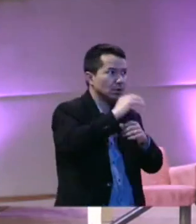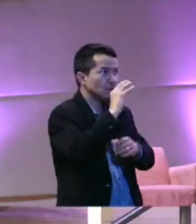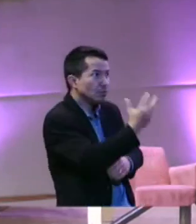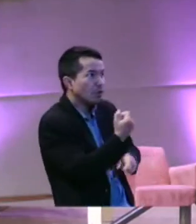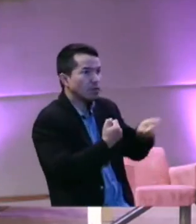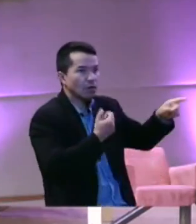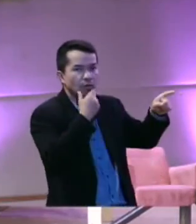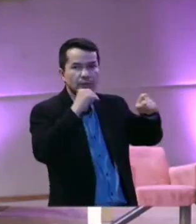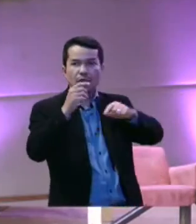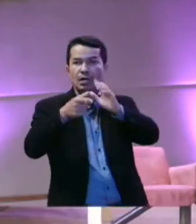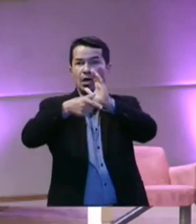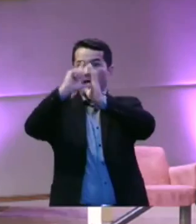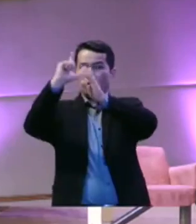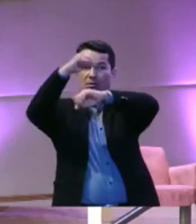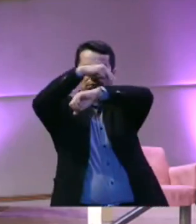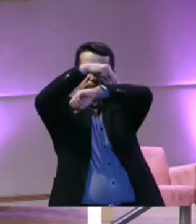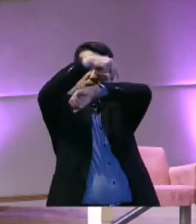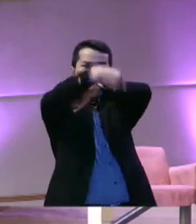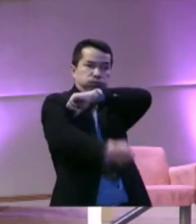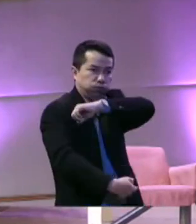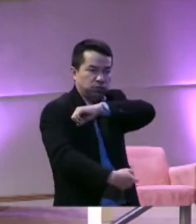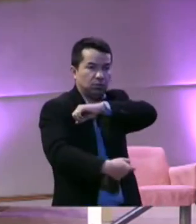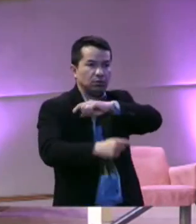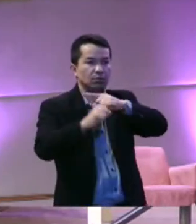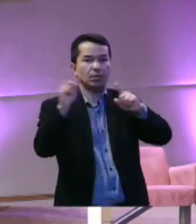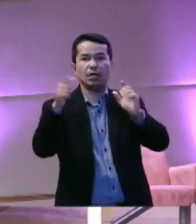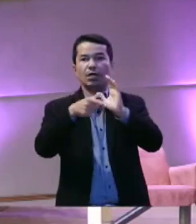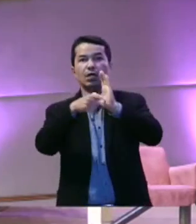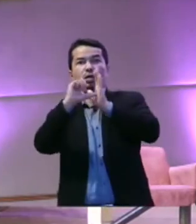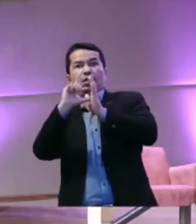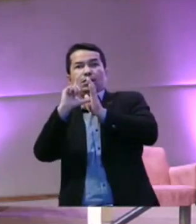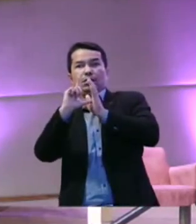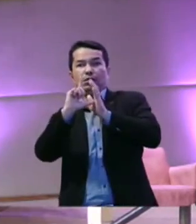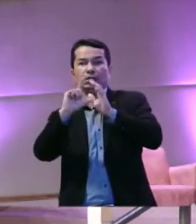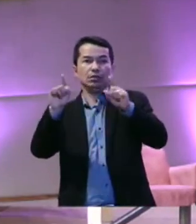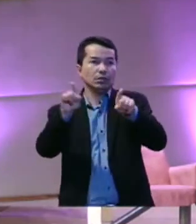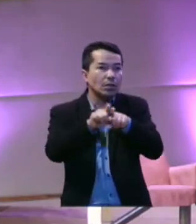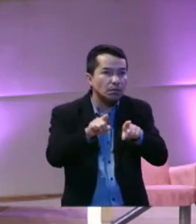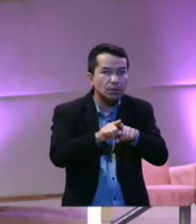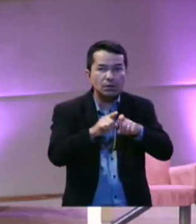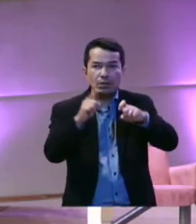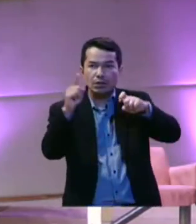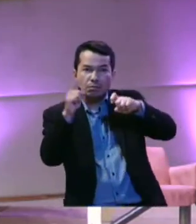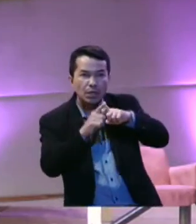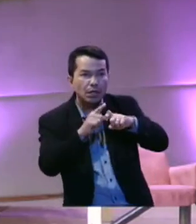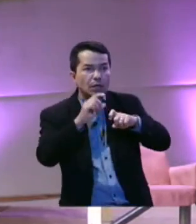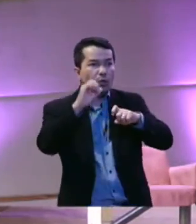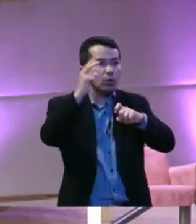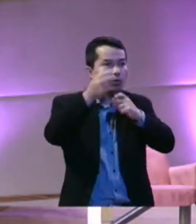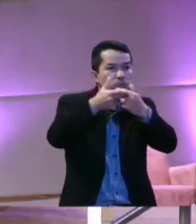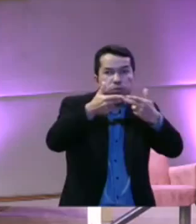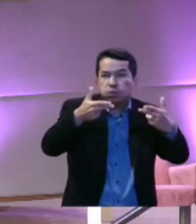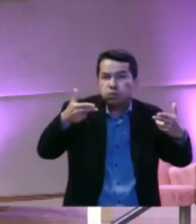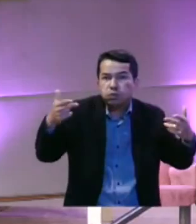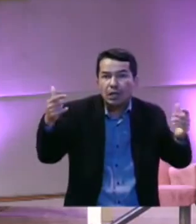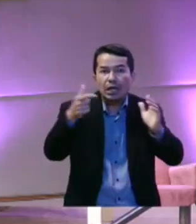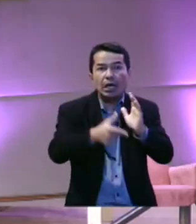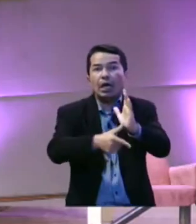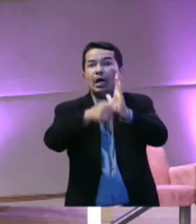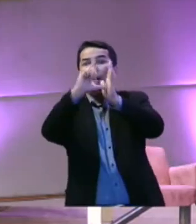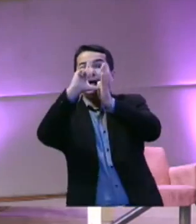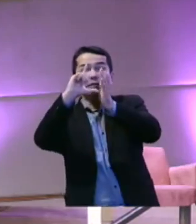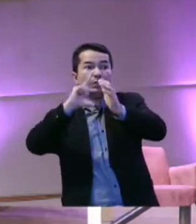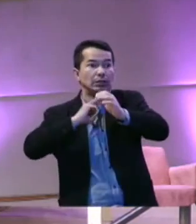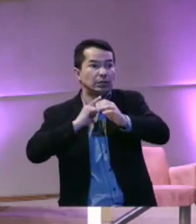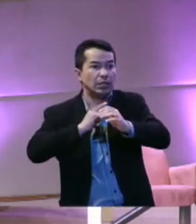Mas ele não foi ser atendido para o médico. Ele não foi ser atendido ali sem antes saber que